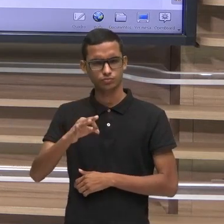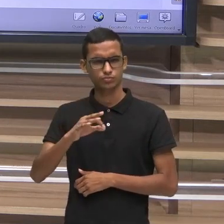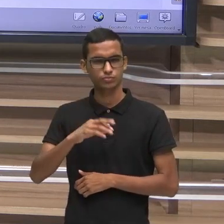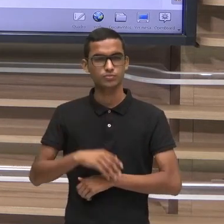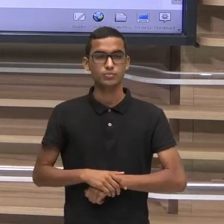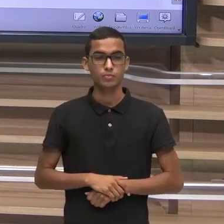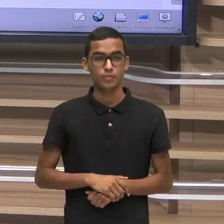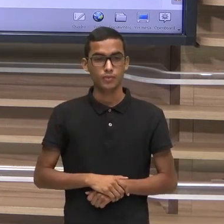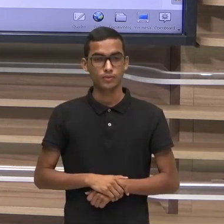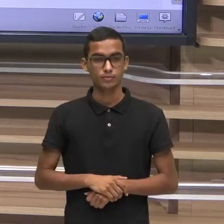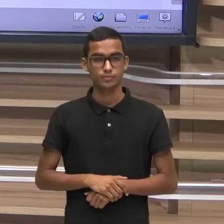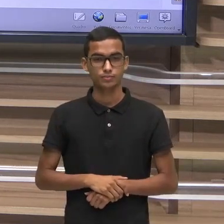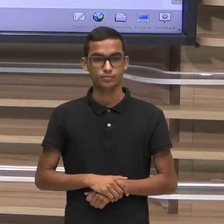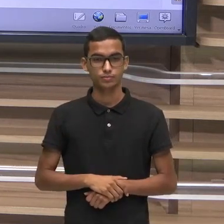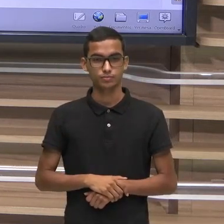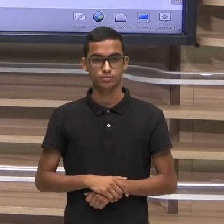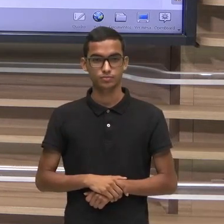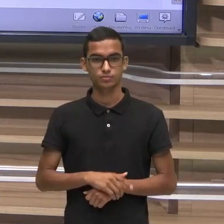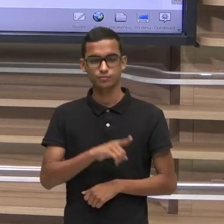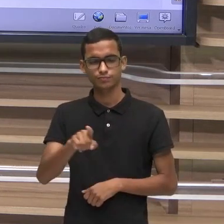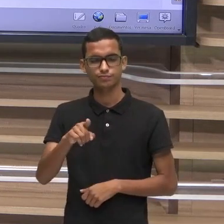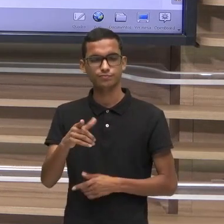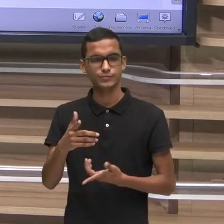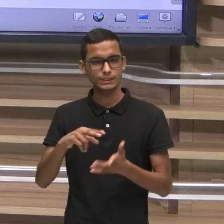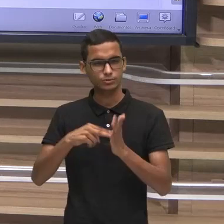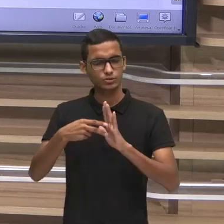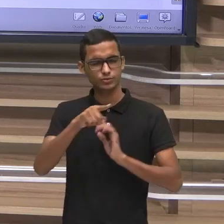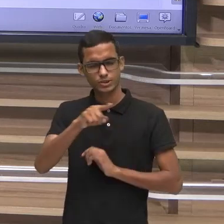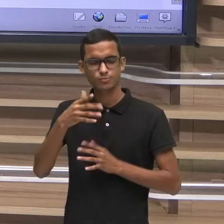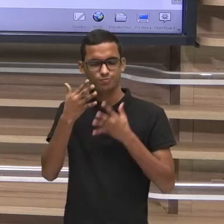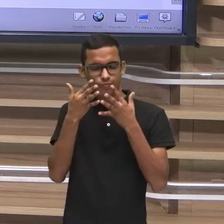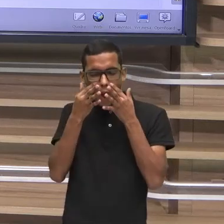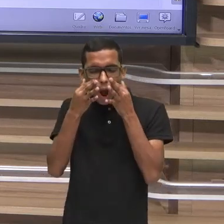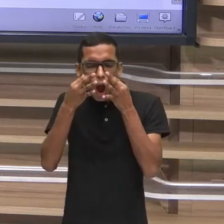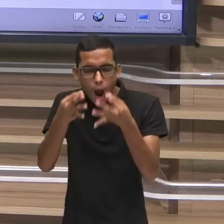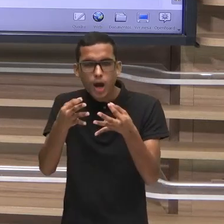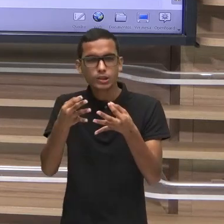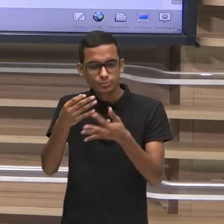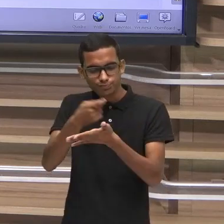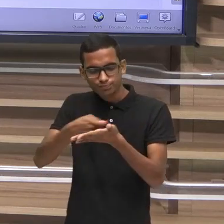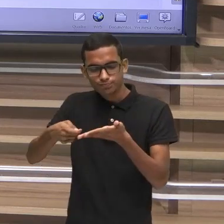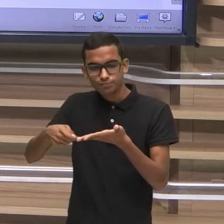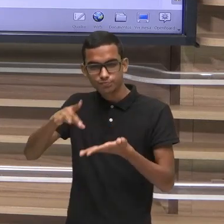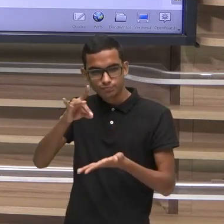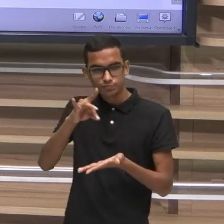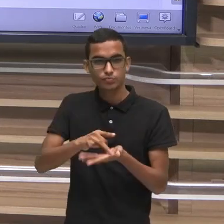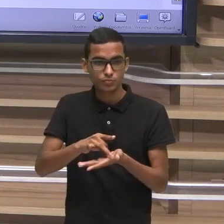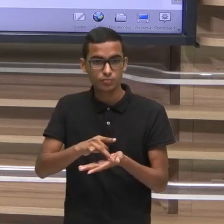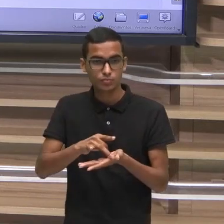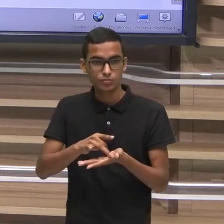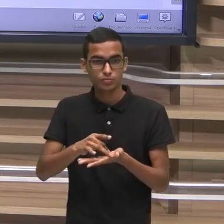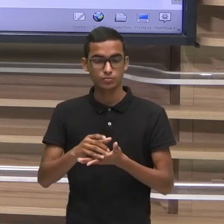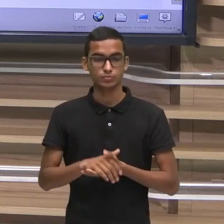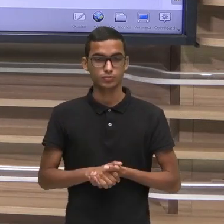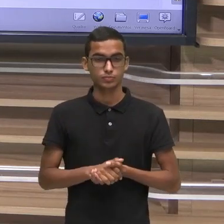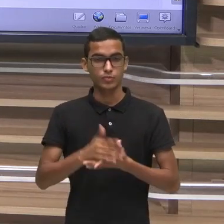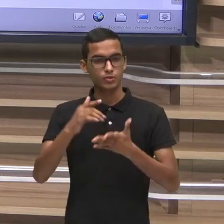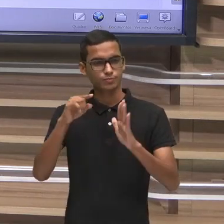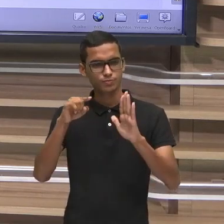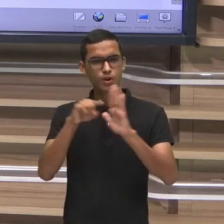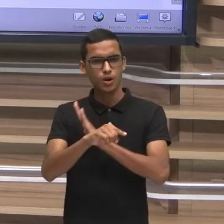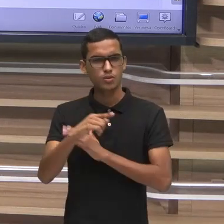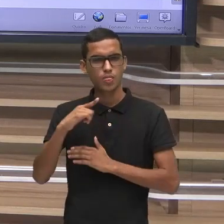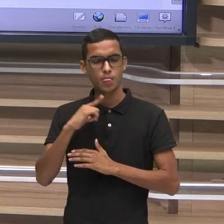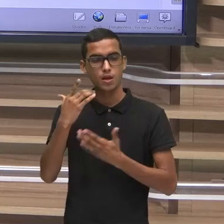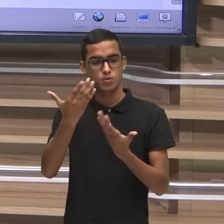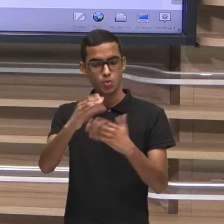de bola, tá? Sinal que você prestou atenção na aula, fez as suas anotações. As questões de concurso,